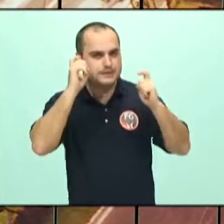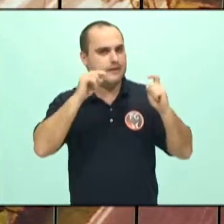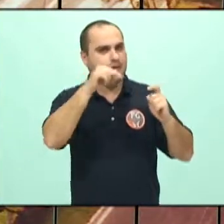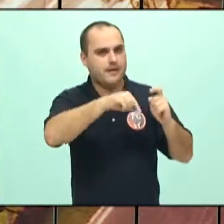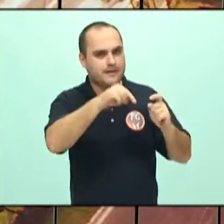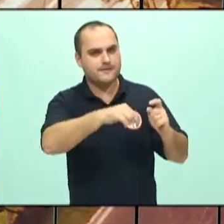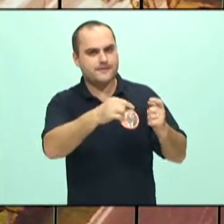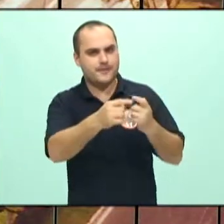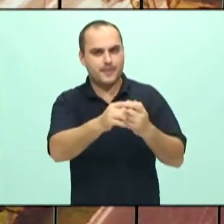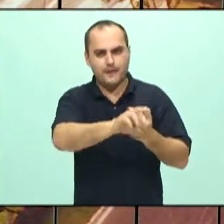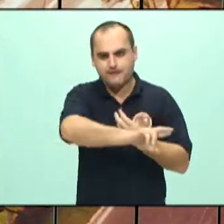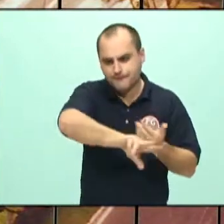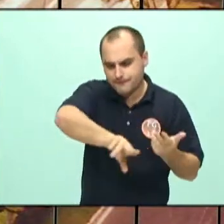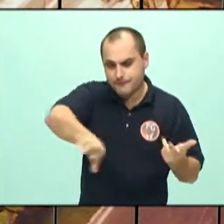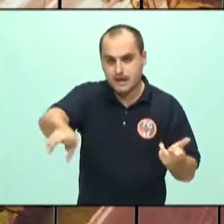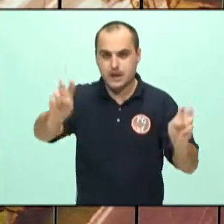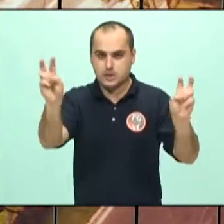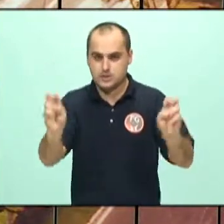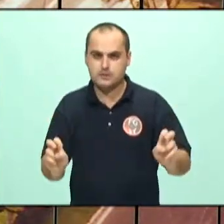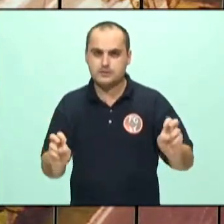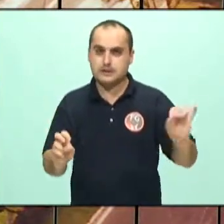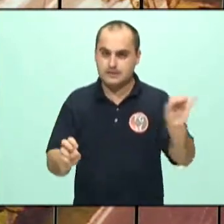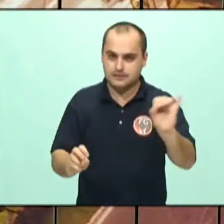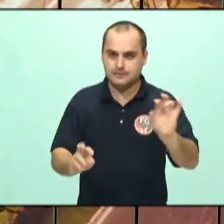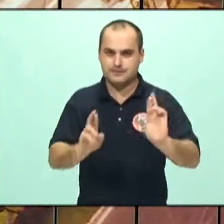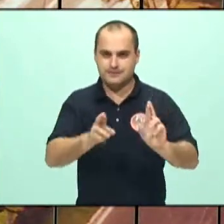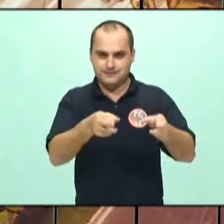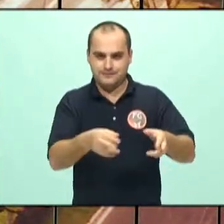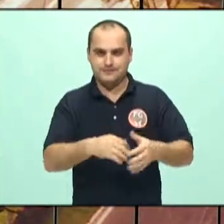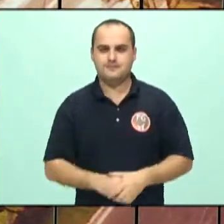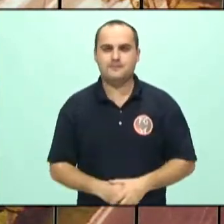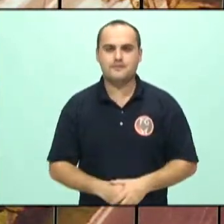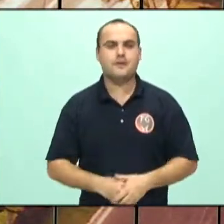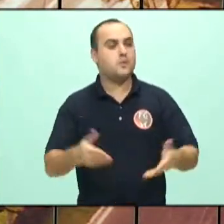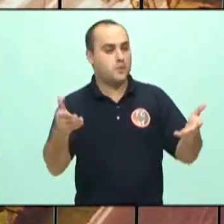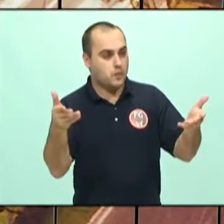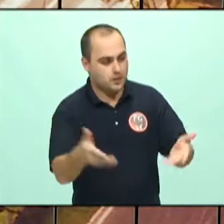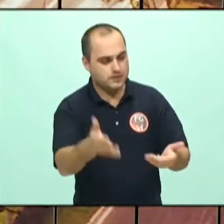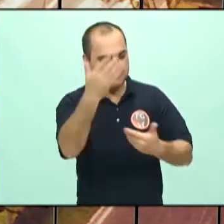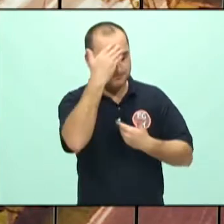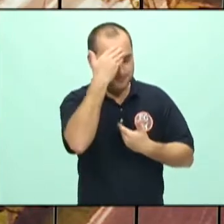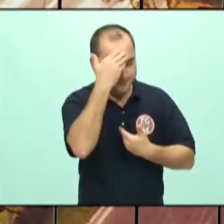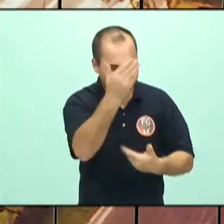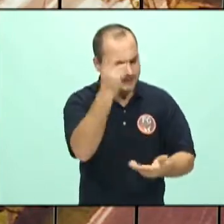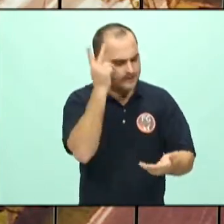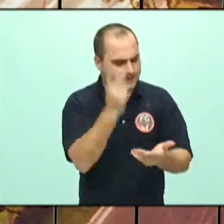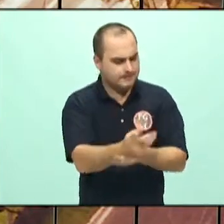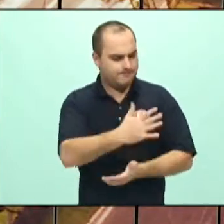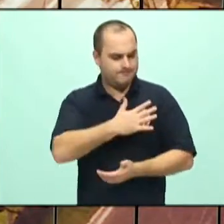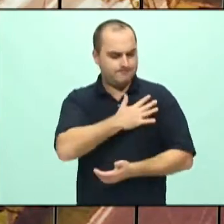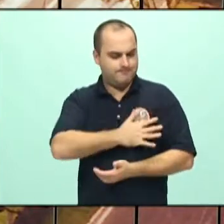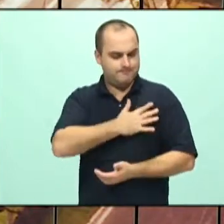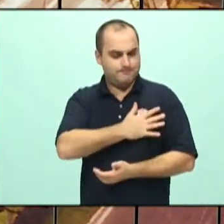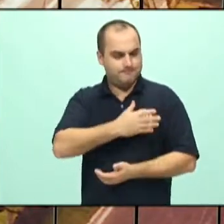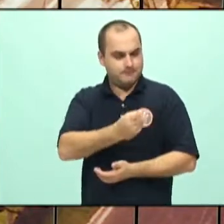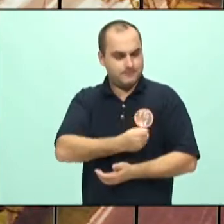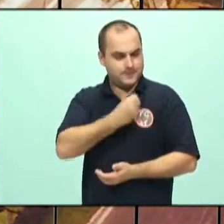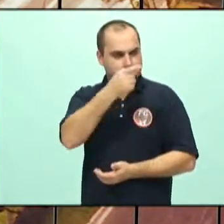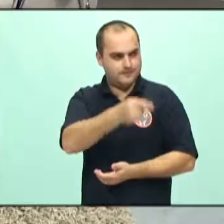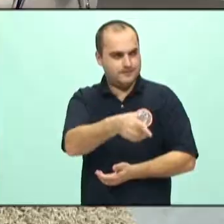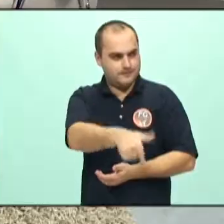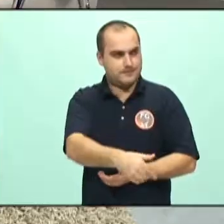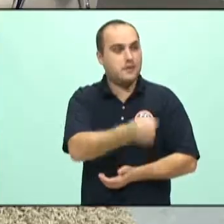interessante e mais rápido de se resolver. Não adianta nós ficarmos numa expectativa que vai vir uma unidade do EMOSC, que daí nós vamos esperar 4, 5, 6 anos e não vai